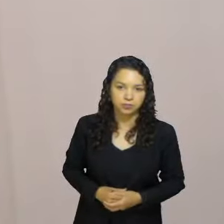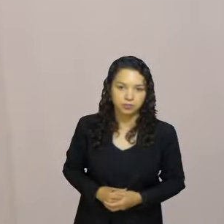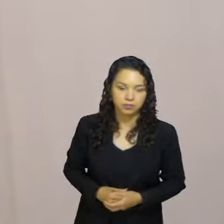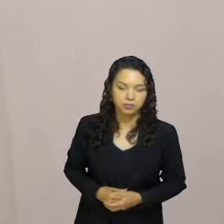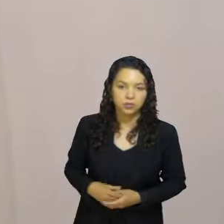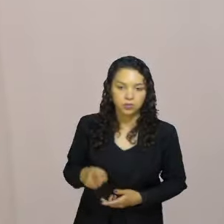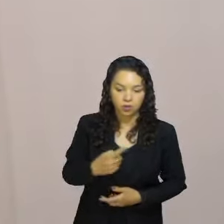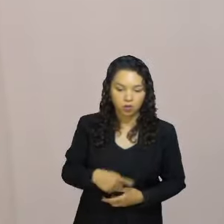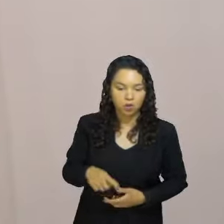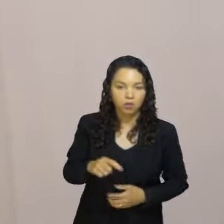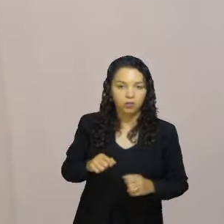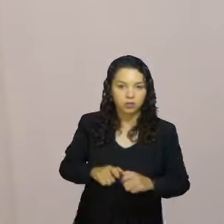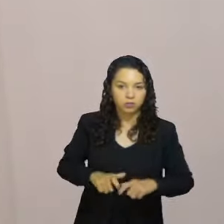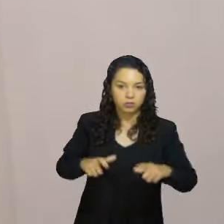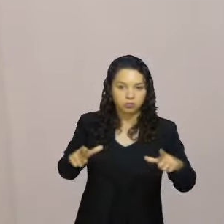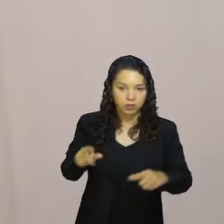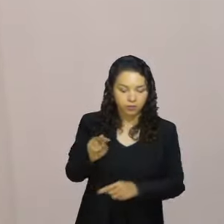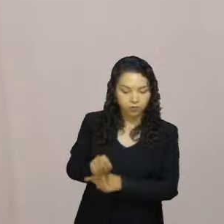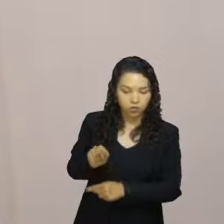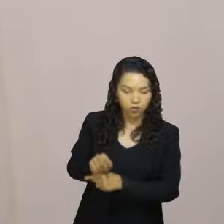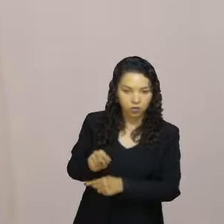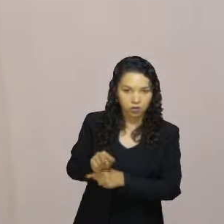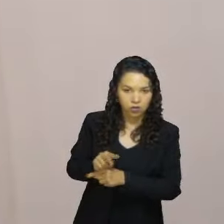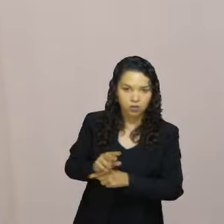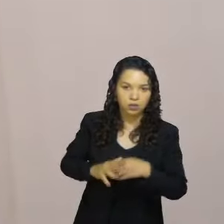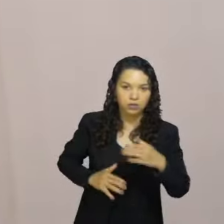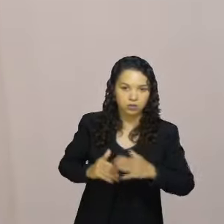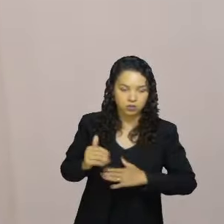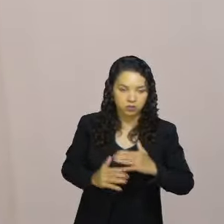a fiscalização sobre as ações